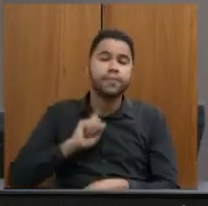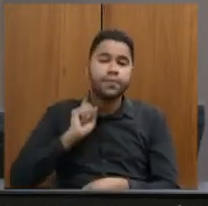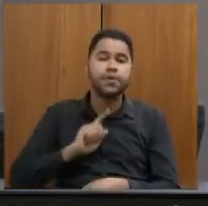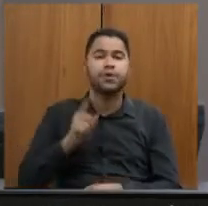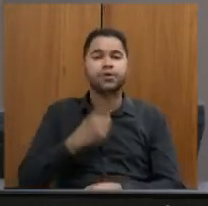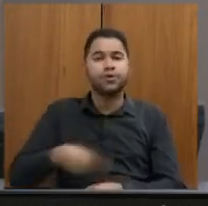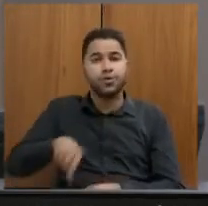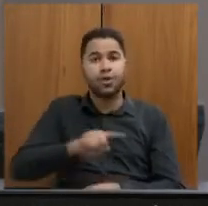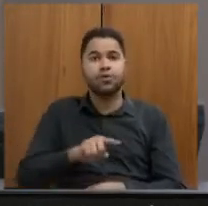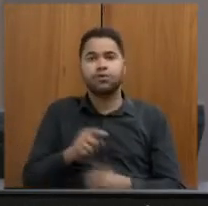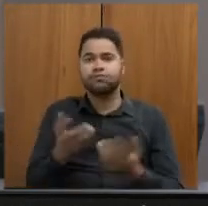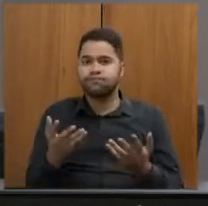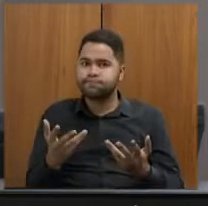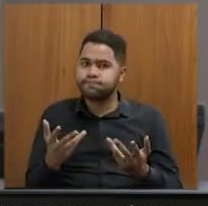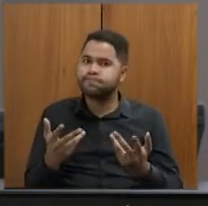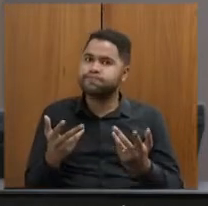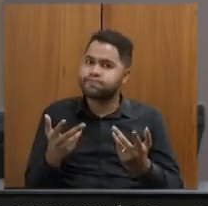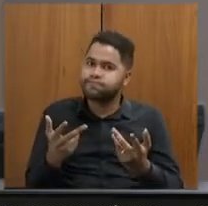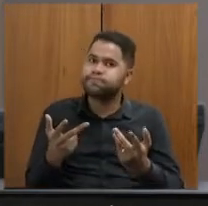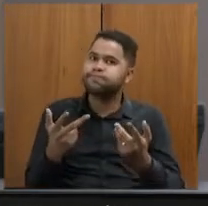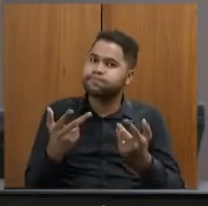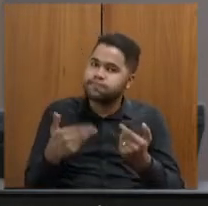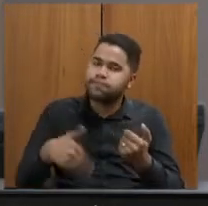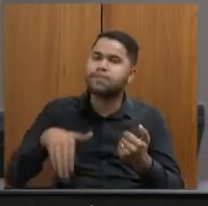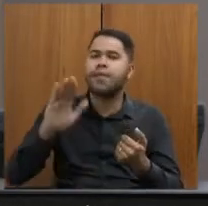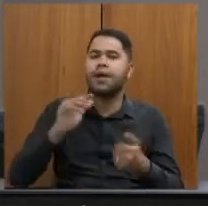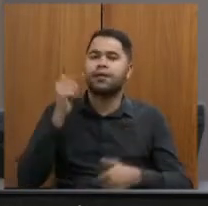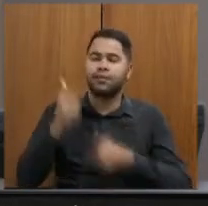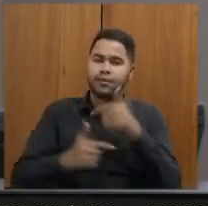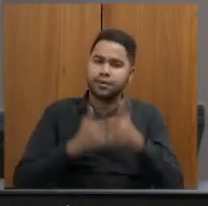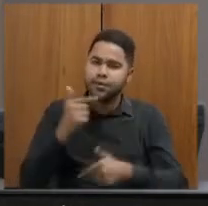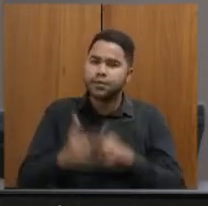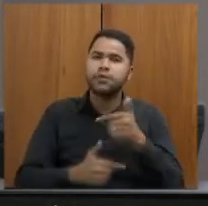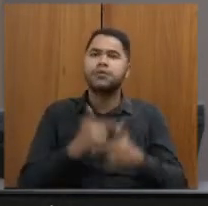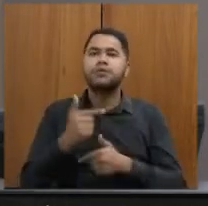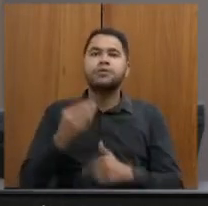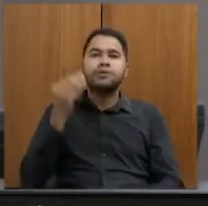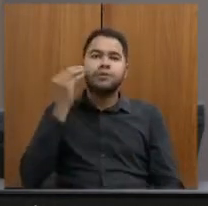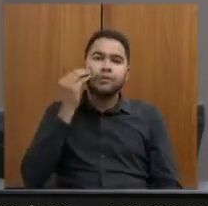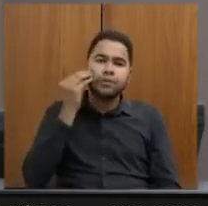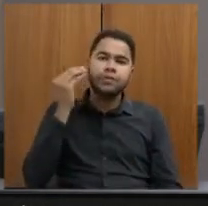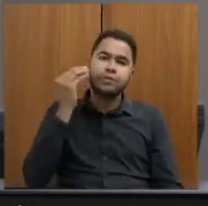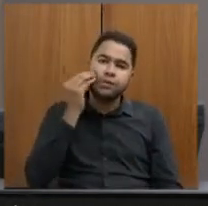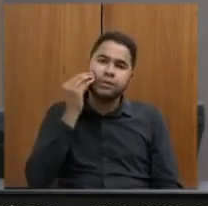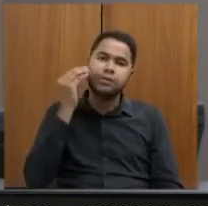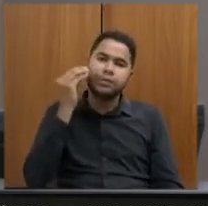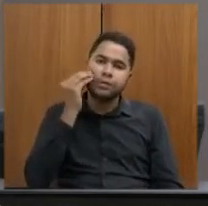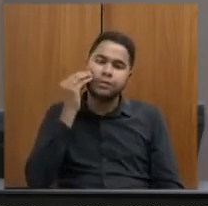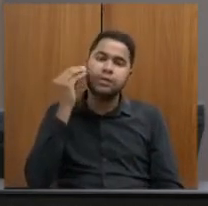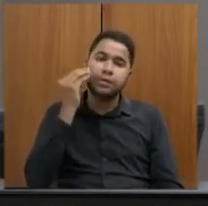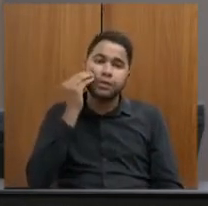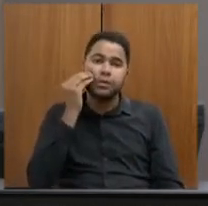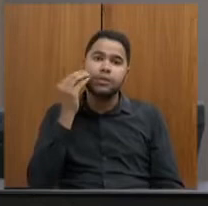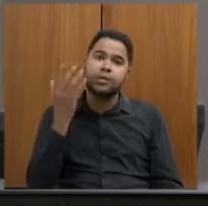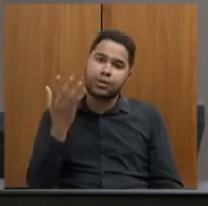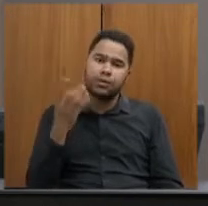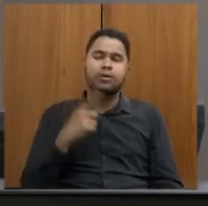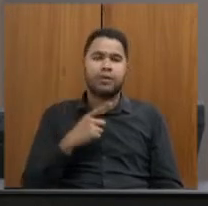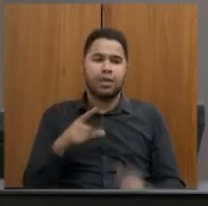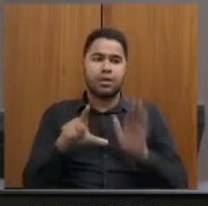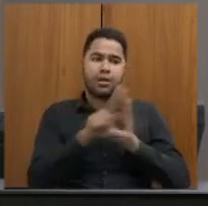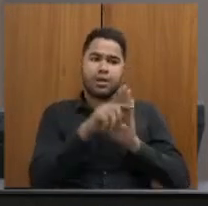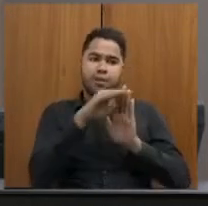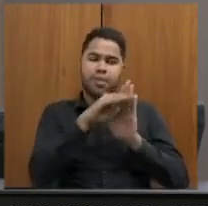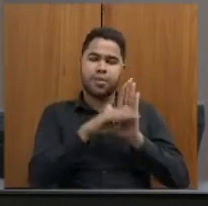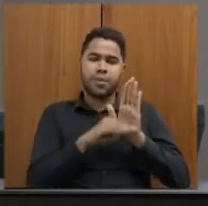e a gente dá tem que aprimorar e isso mais temos trabalhar ainda cada vez mais tentando é de certa forma existe uma legislação